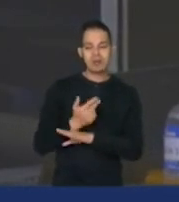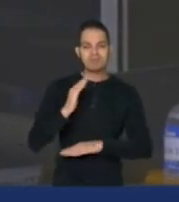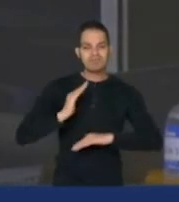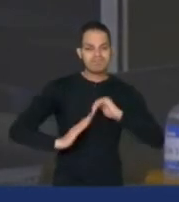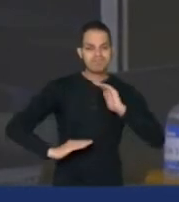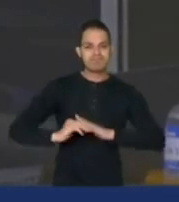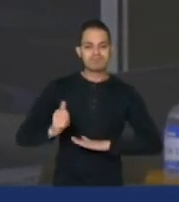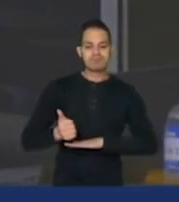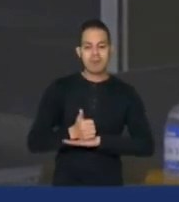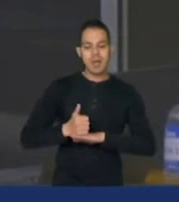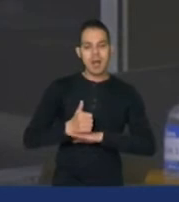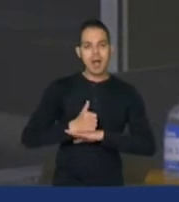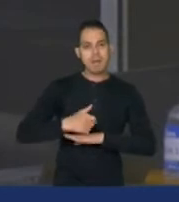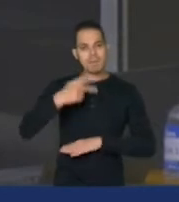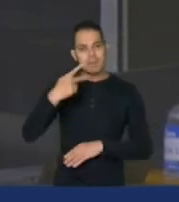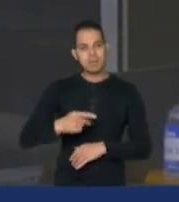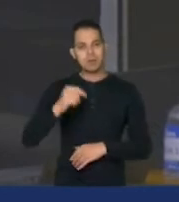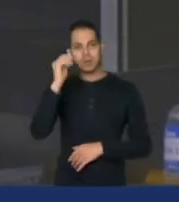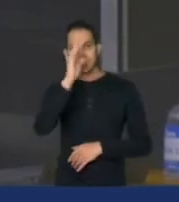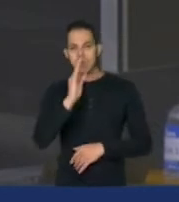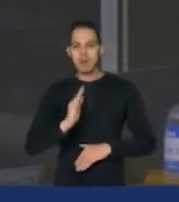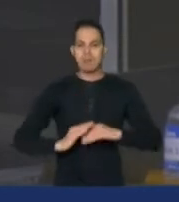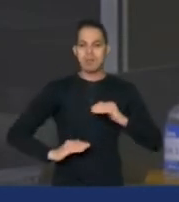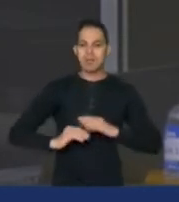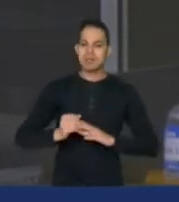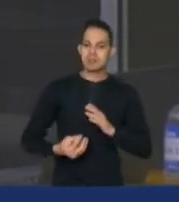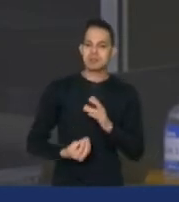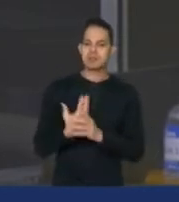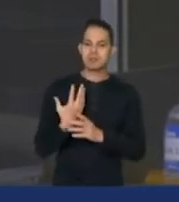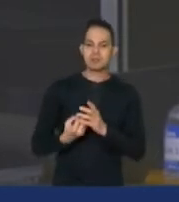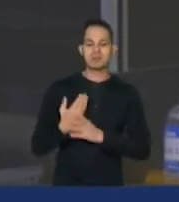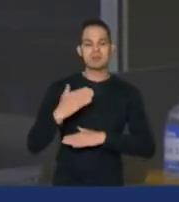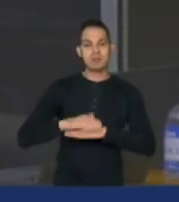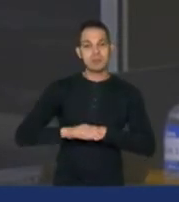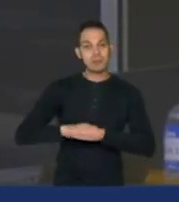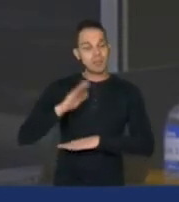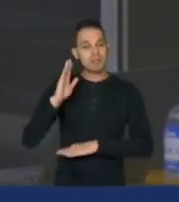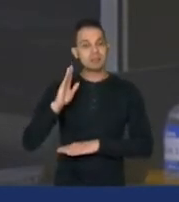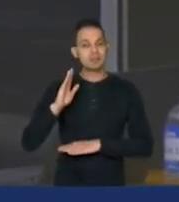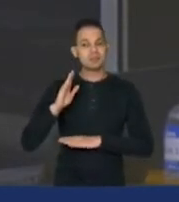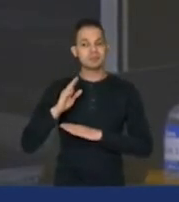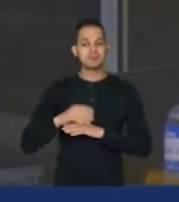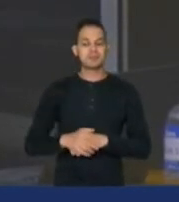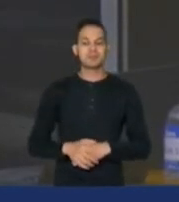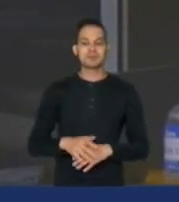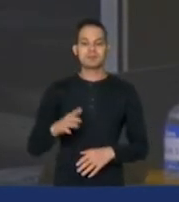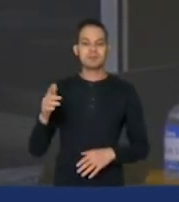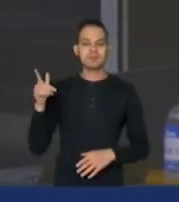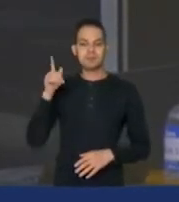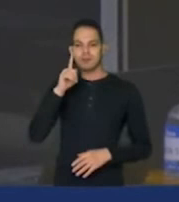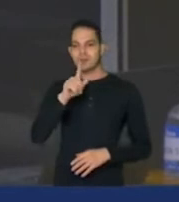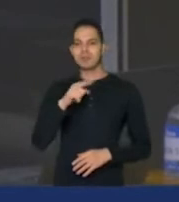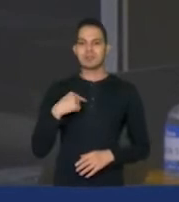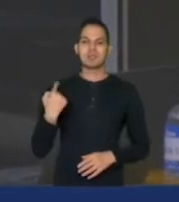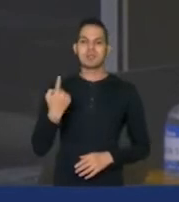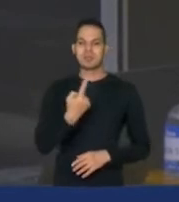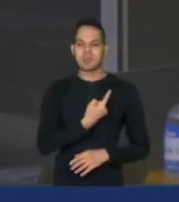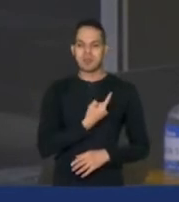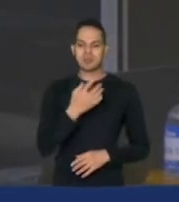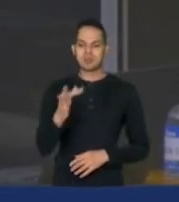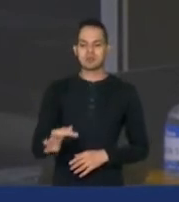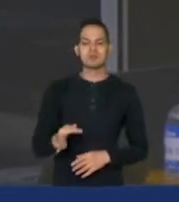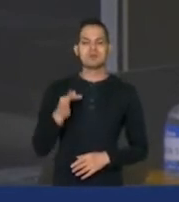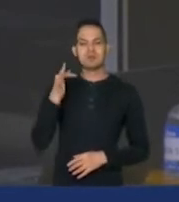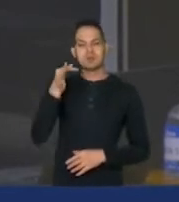não investir em maneiras de produzir mais e mais para fazer com que finalmente a gente possa um dia